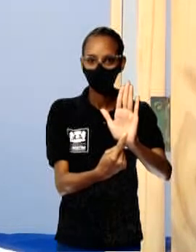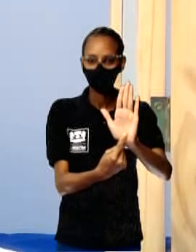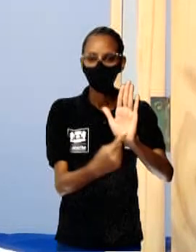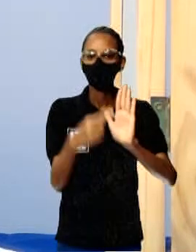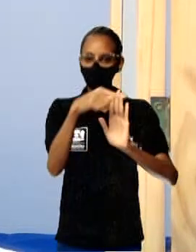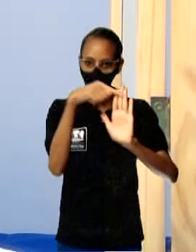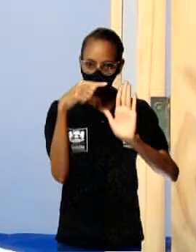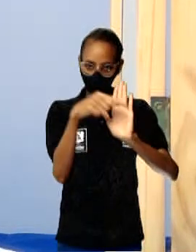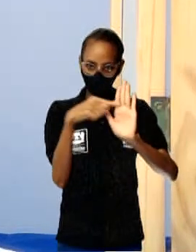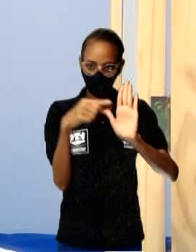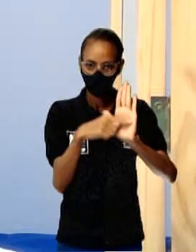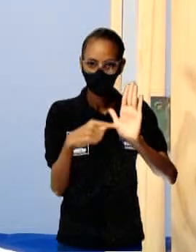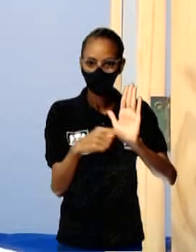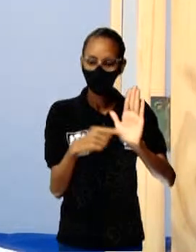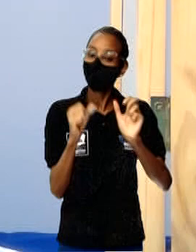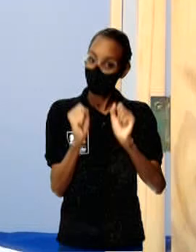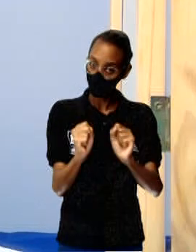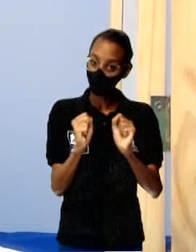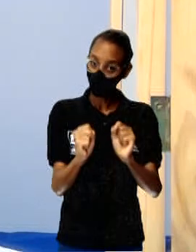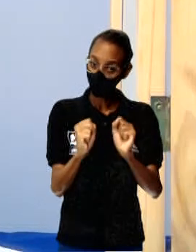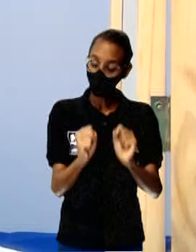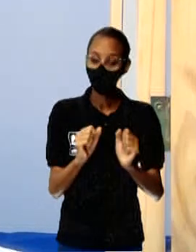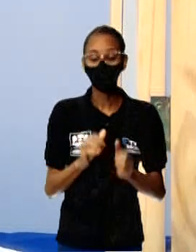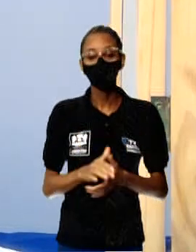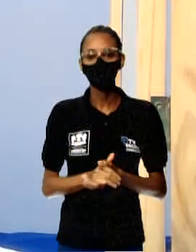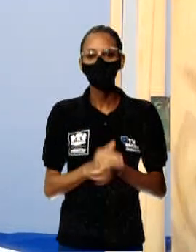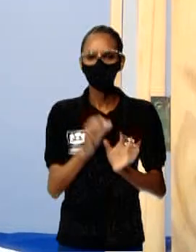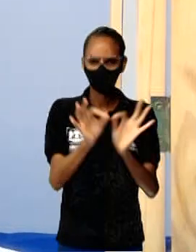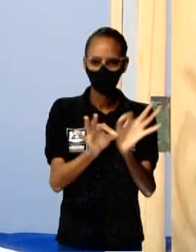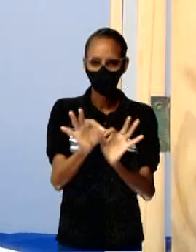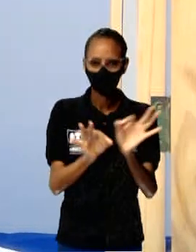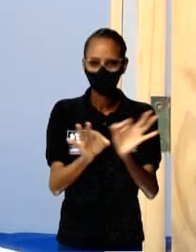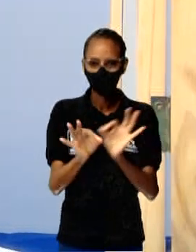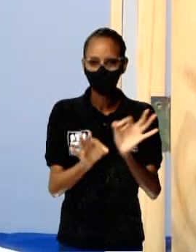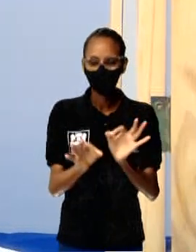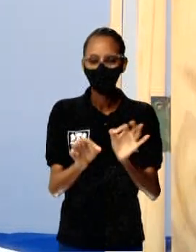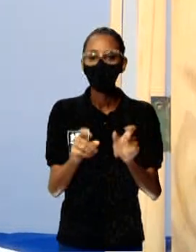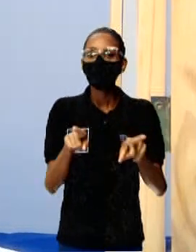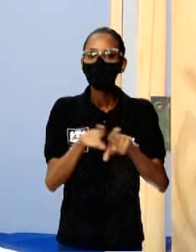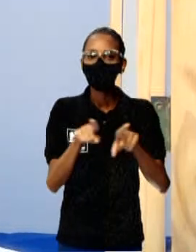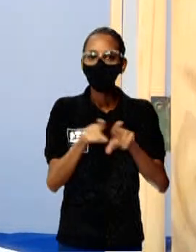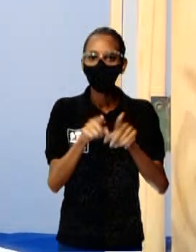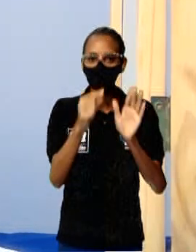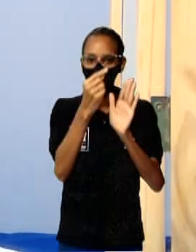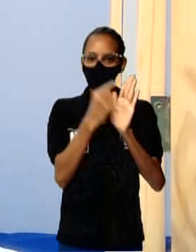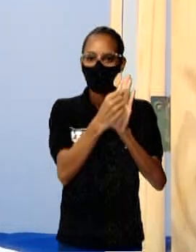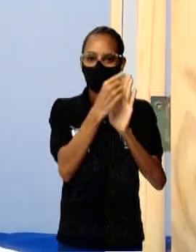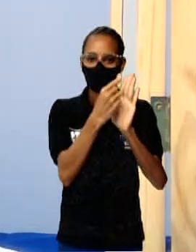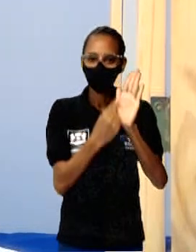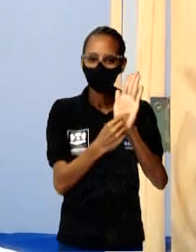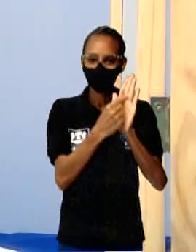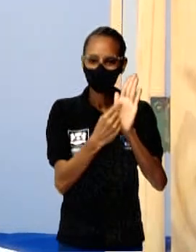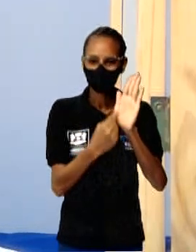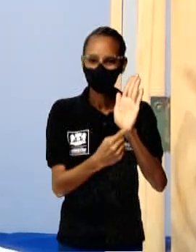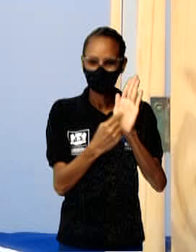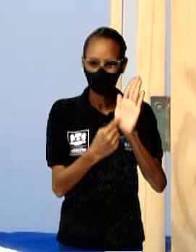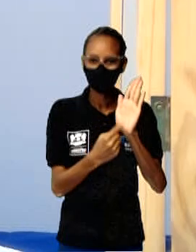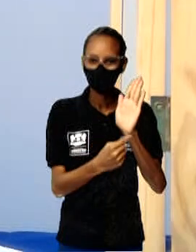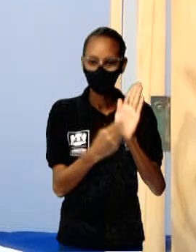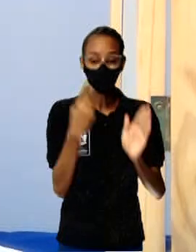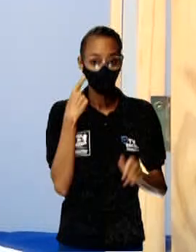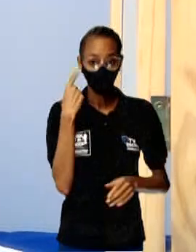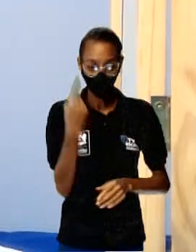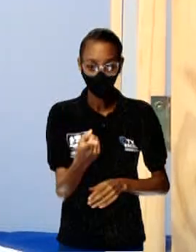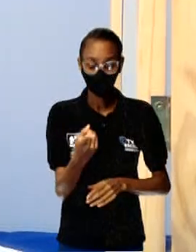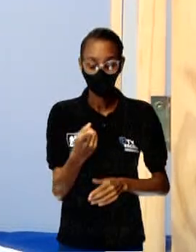tracinhos porque tem gente que gosta dele ser de tracinhos e um com mais bolinha olha essa aqui esse aqui tem mais de bolinhas Tá vendo